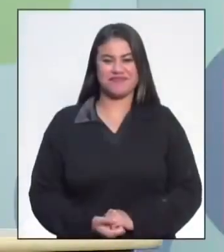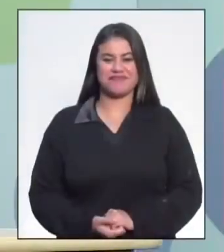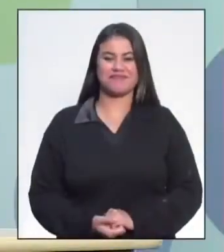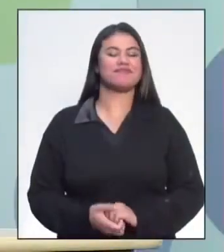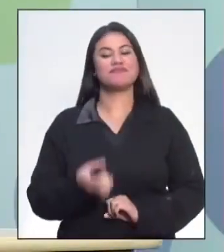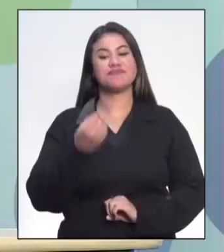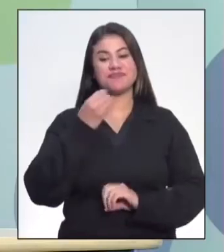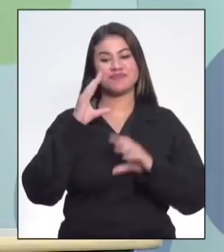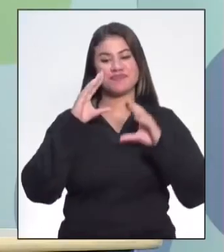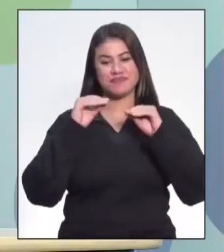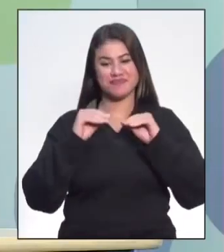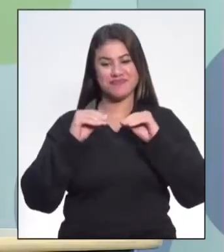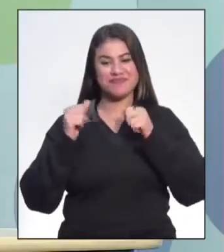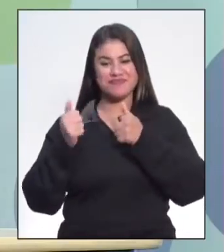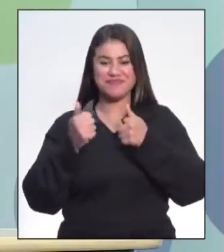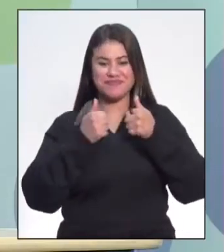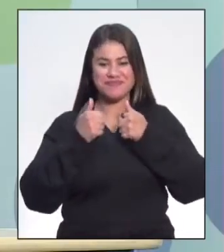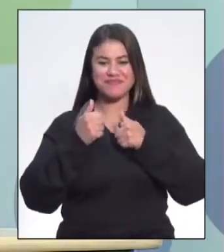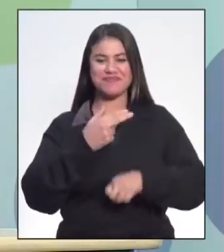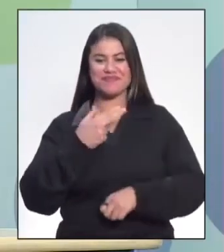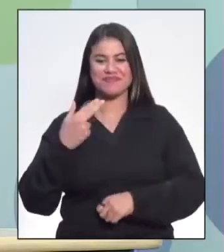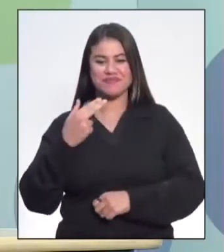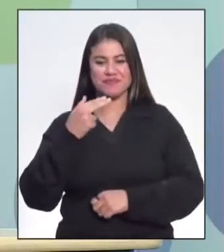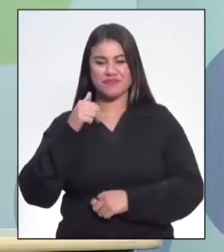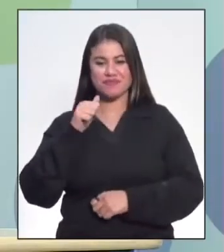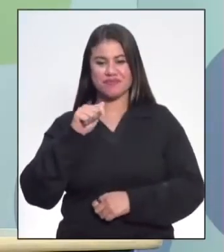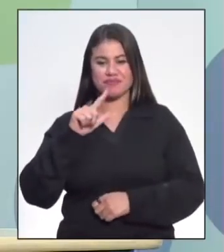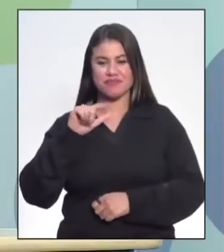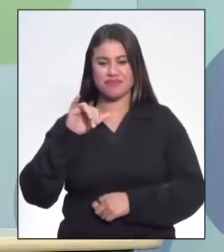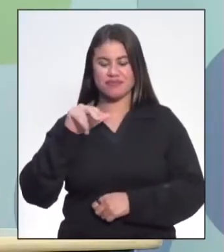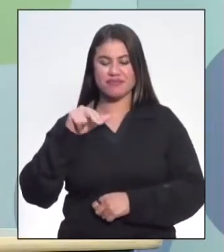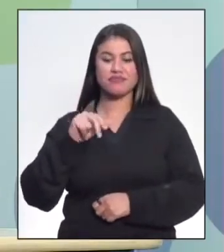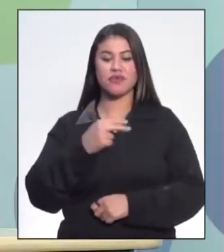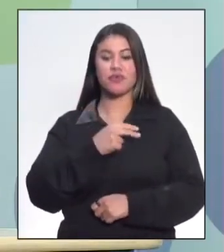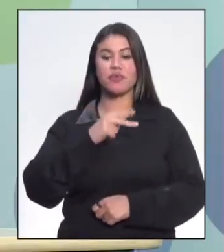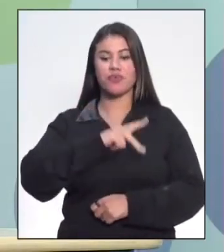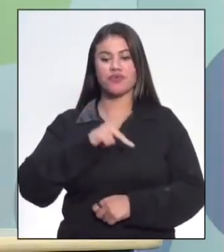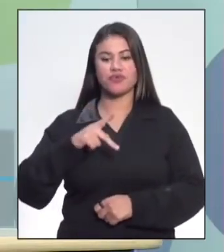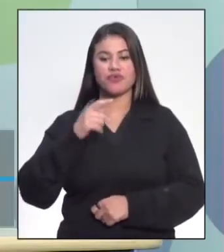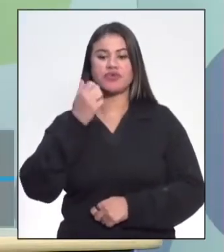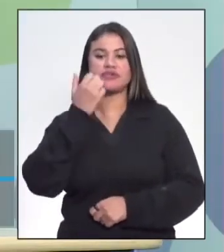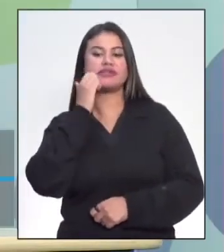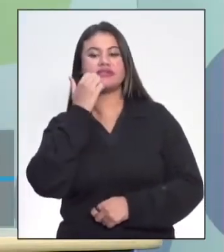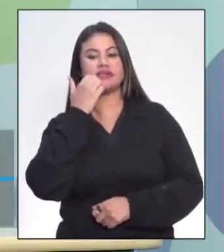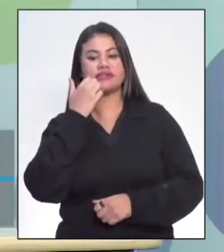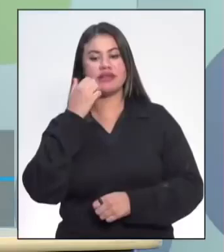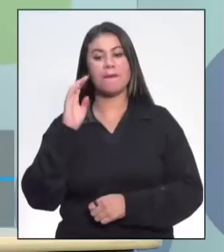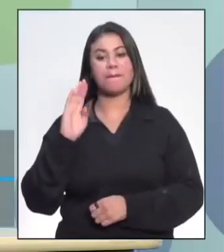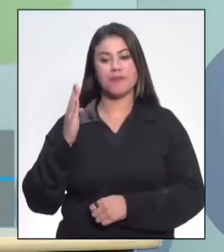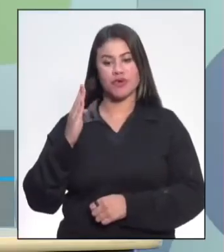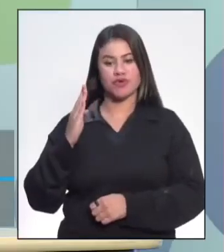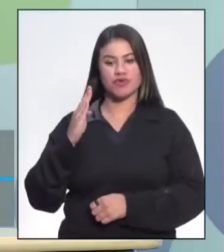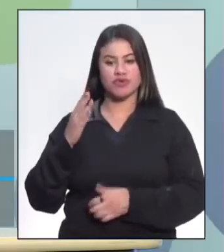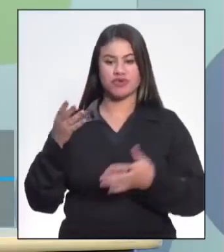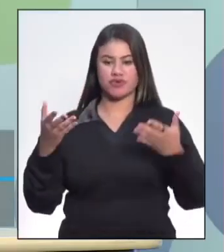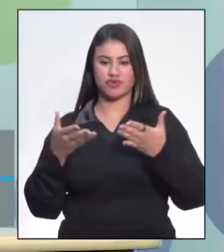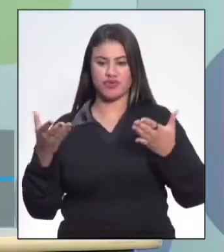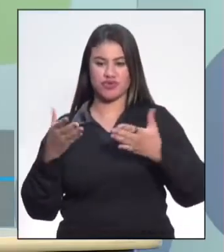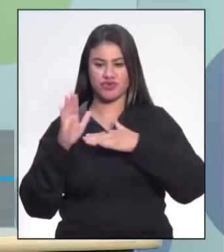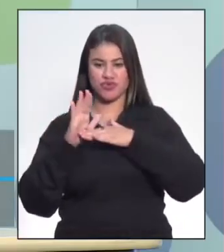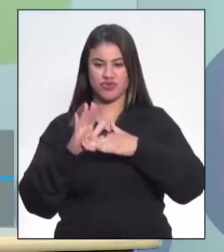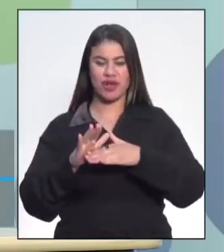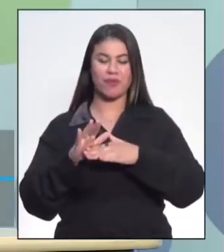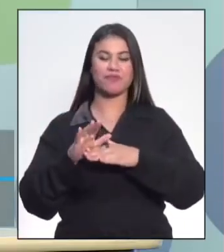Boa noite, pessoal. Meu nome é Aline, sou professora de Ciências e Biologia. Estarei mediando hoje a professora de Química, a